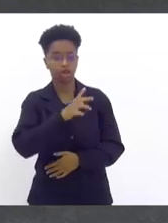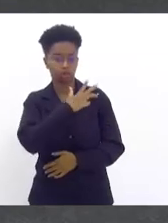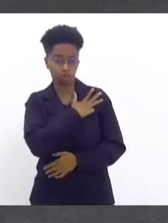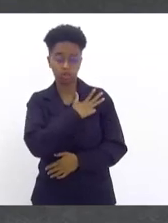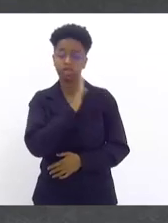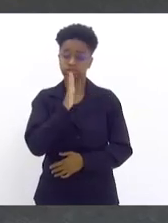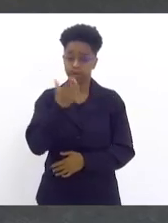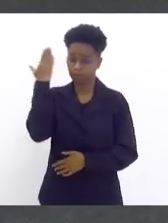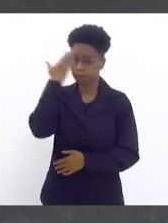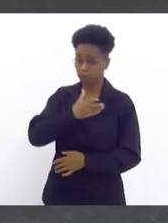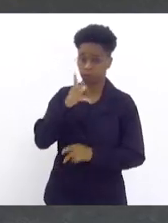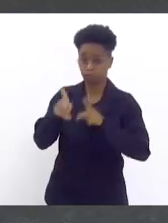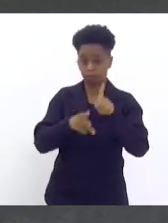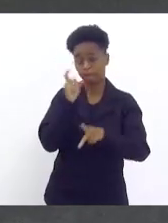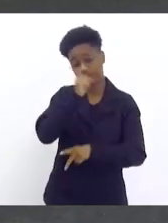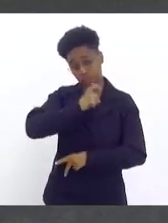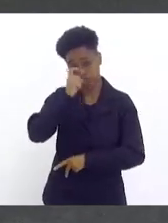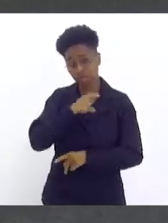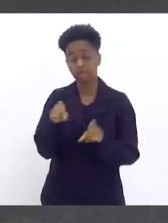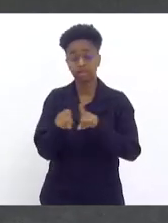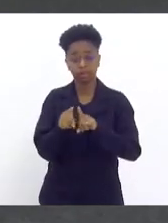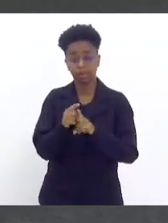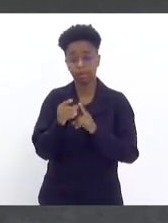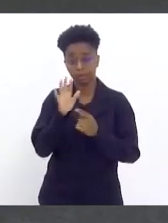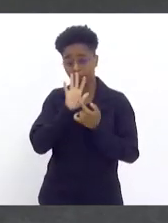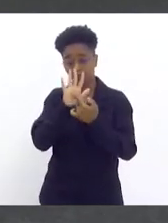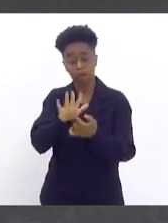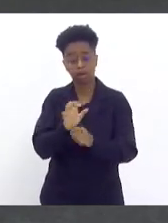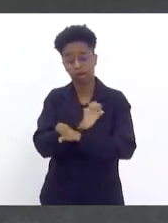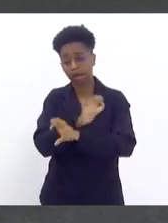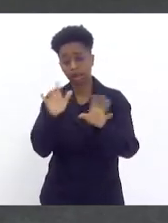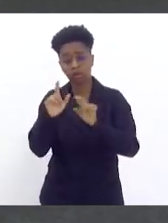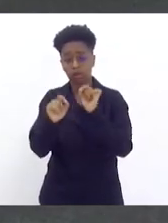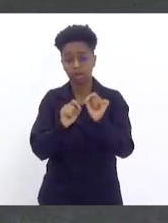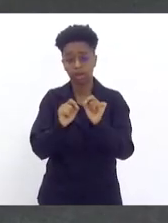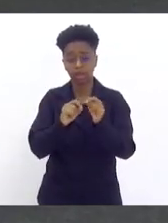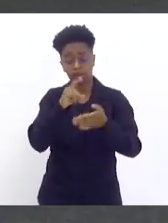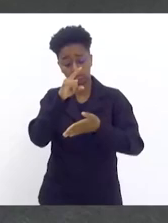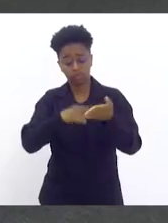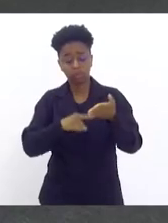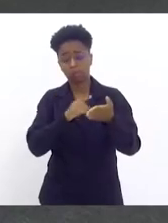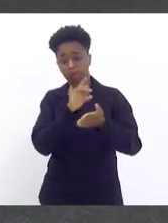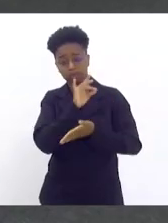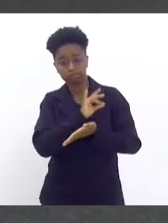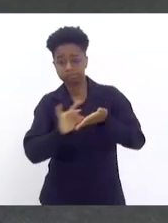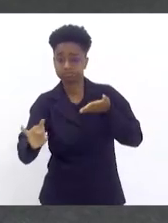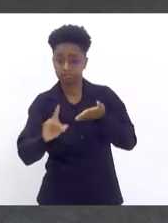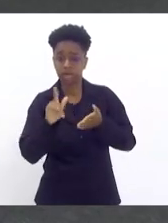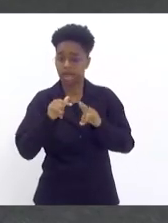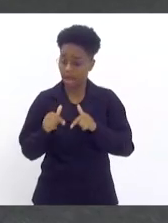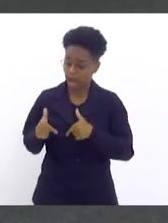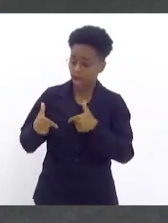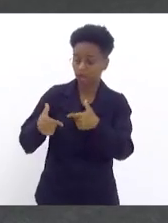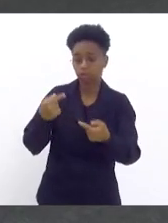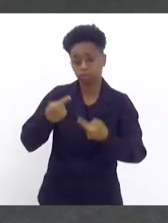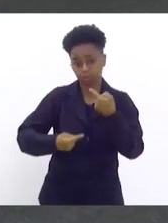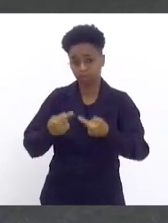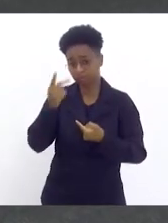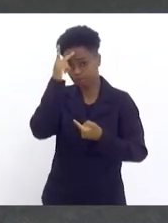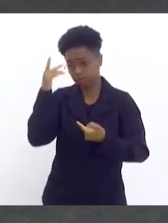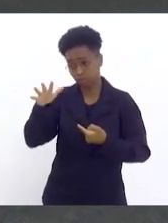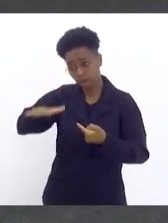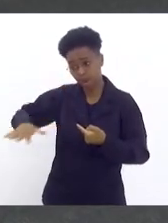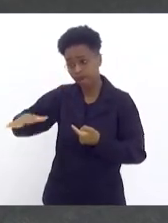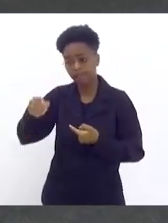aprovado para a população que é mentira que ficou evidente que a Moção de repúdio é um ato político de alguém que tá no campo da oposição e que é